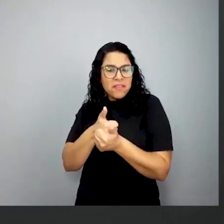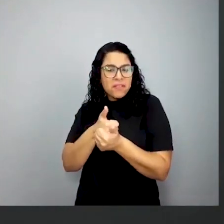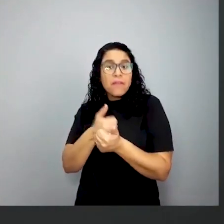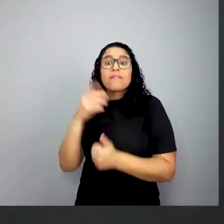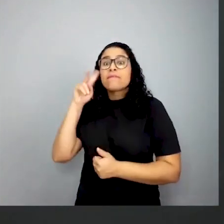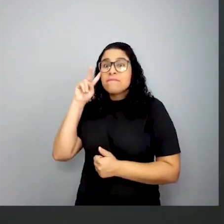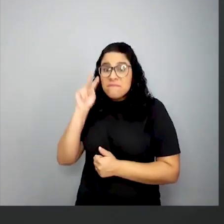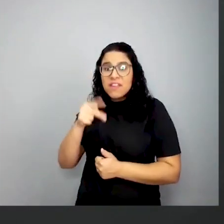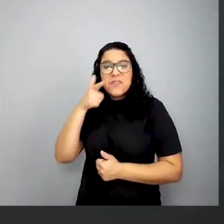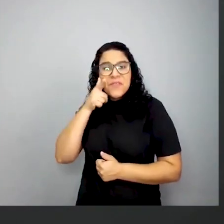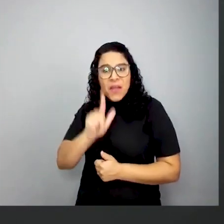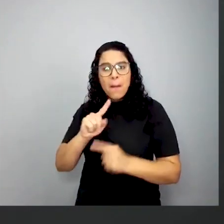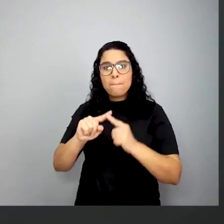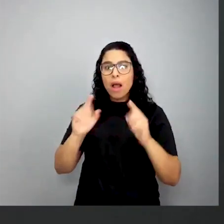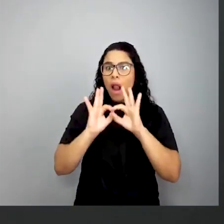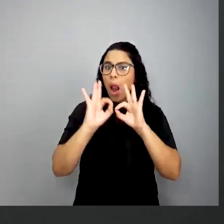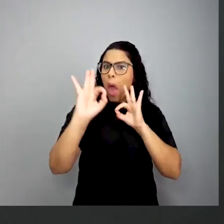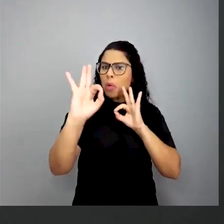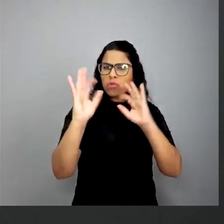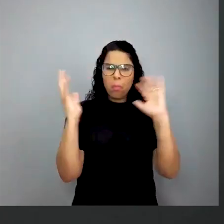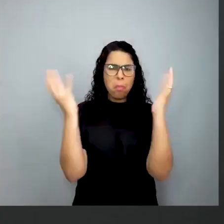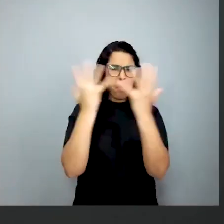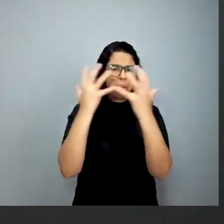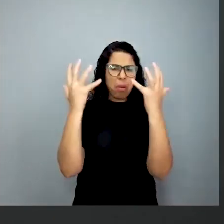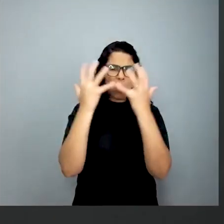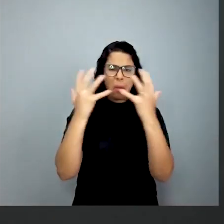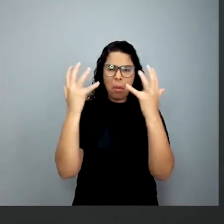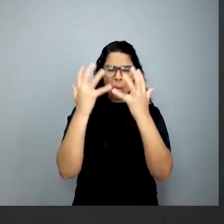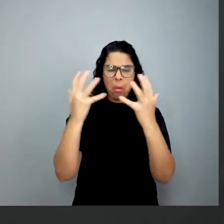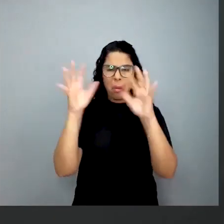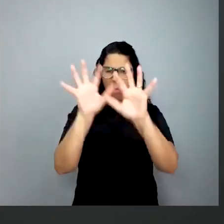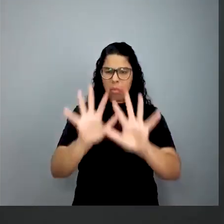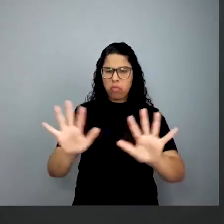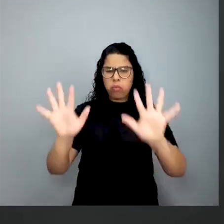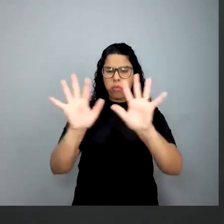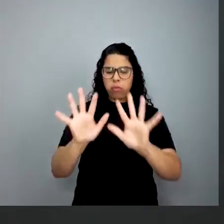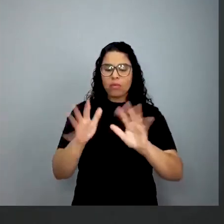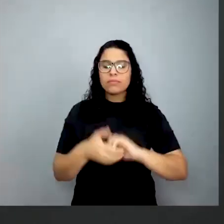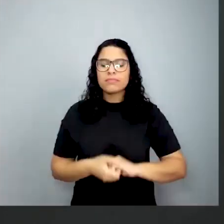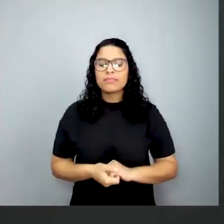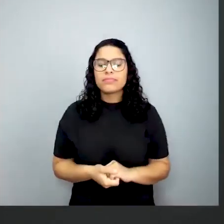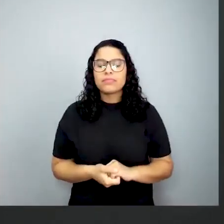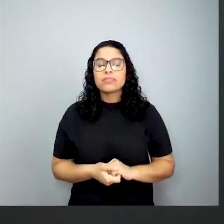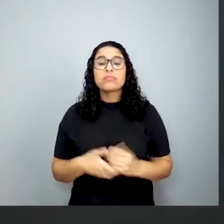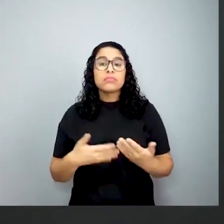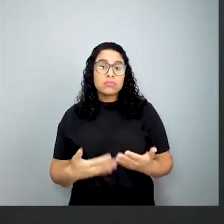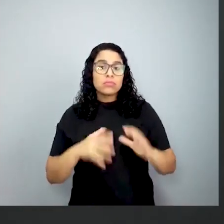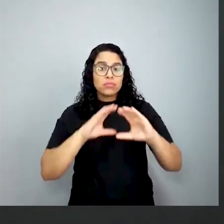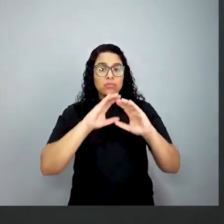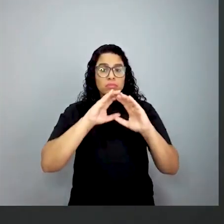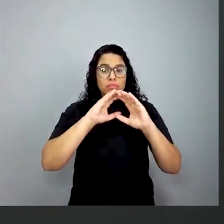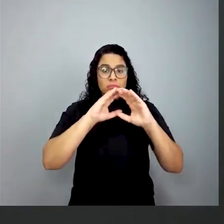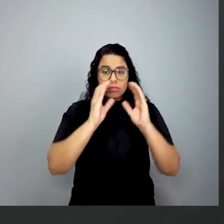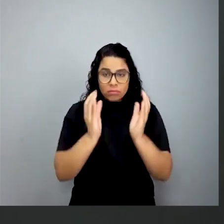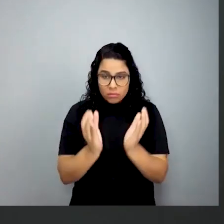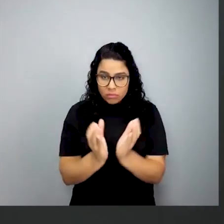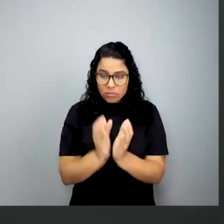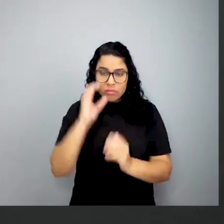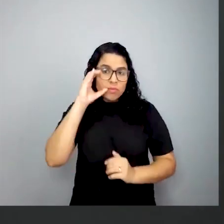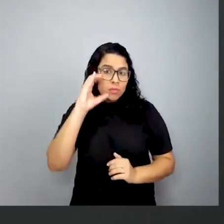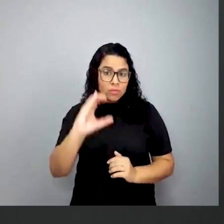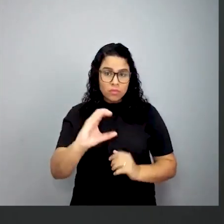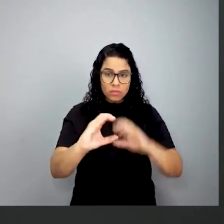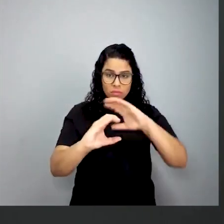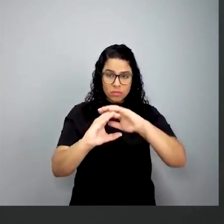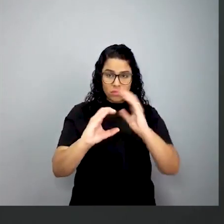míope. Eu não falei para você que a luz ela tem que incidir quando a gente olha aí qualquer coisa. A luz ela tem que entrar nos nossos